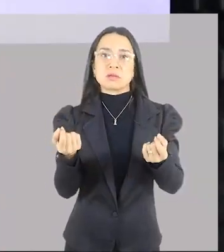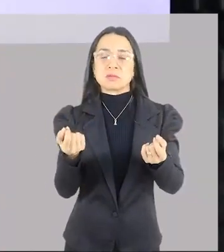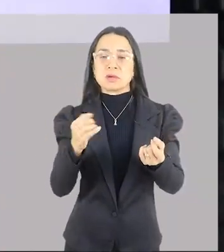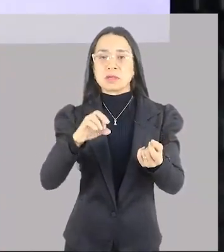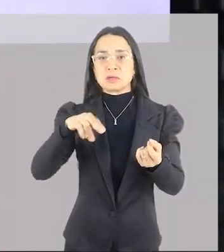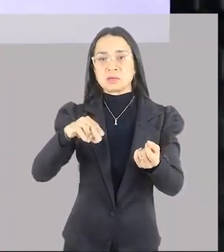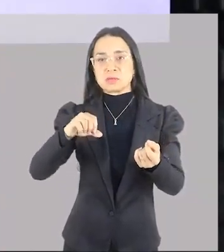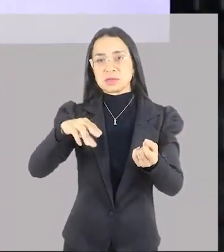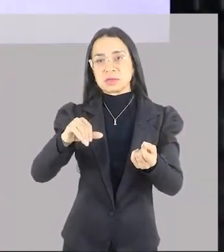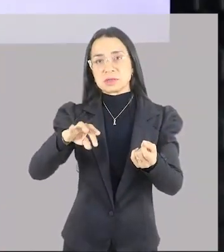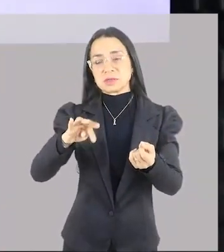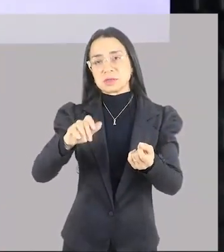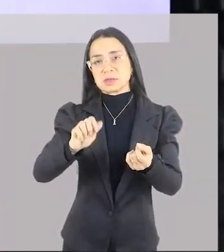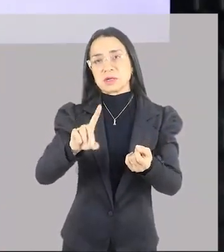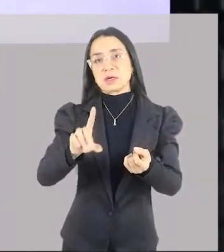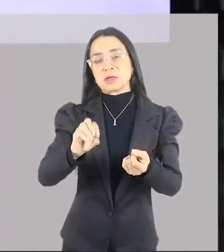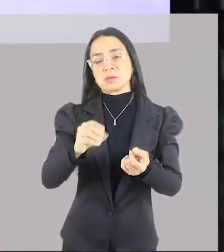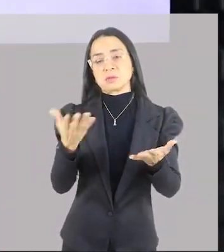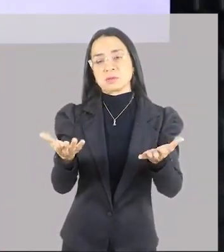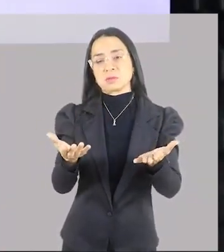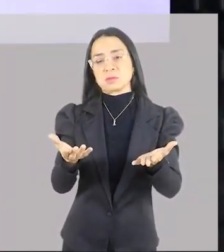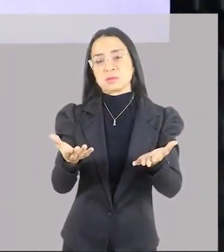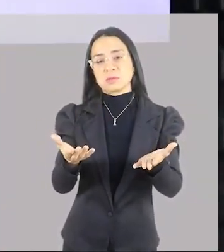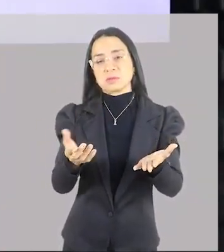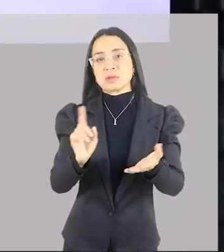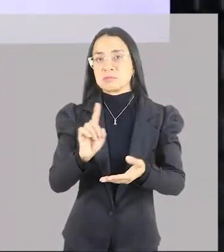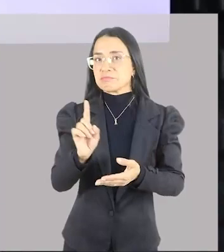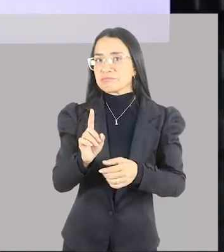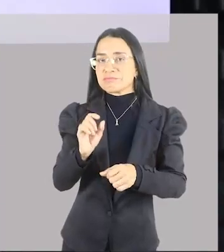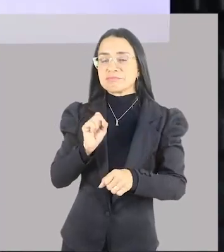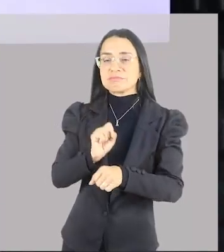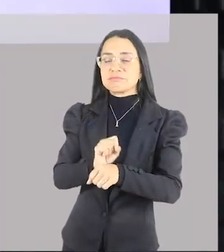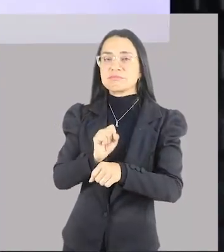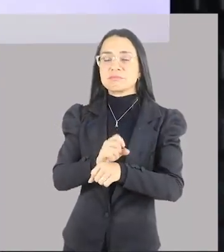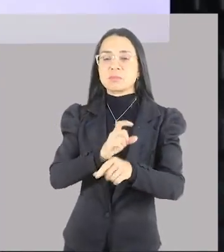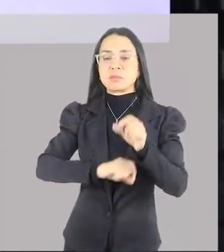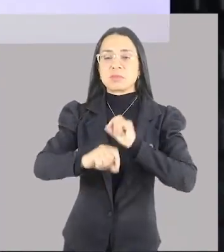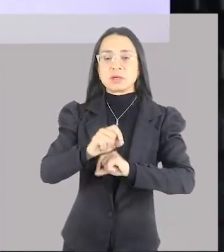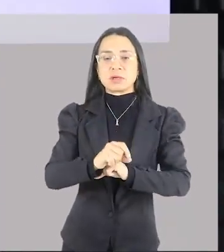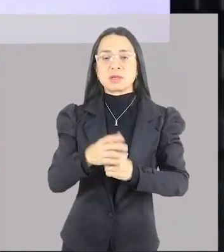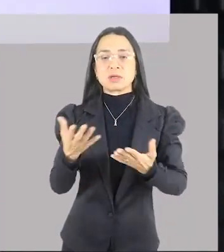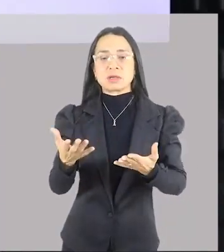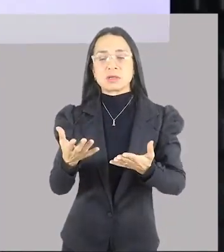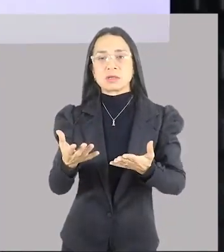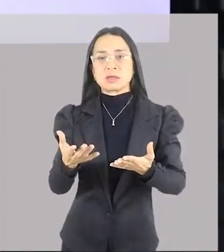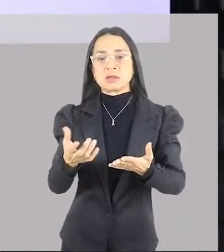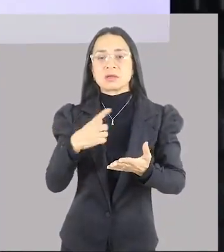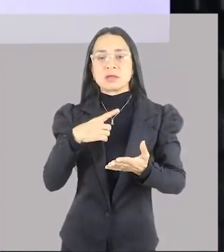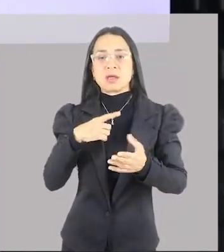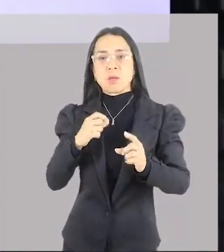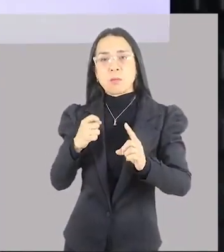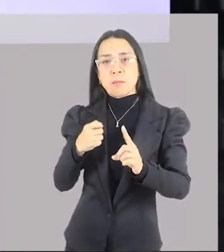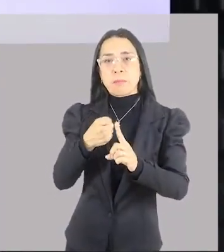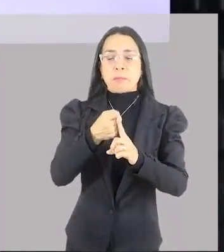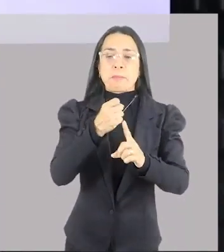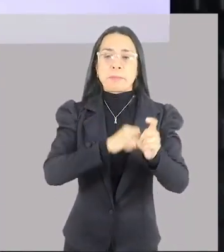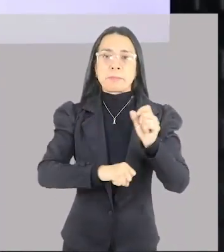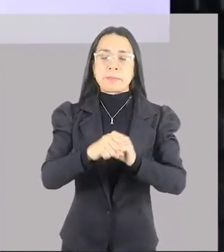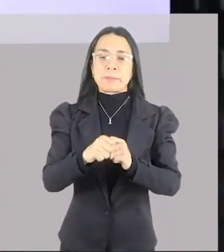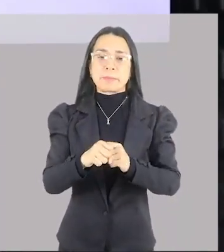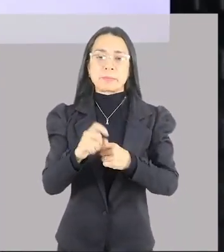uma situação inesperada, né? Dentro de uma situação de até mesmo causar um impacto, né?